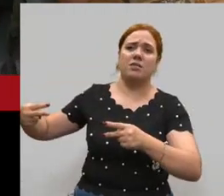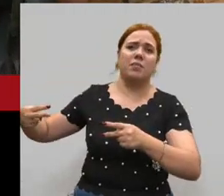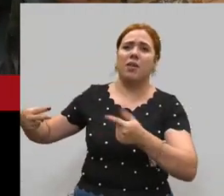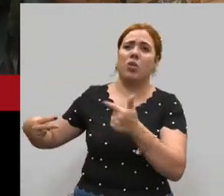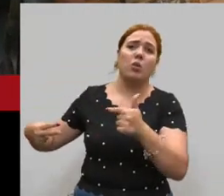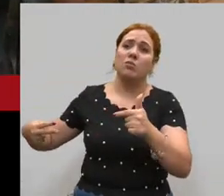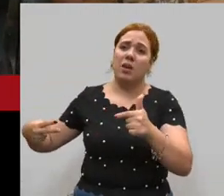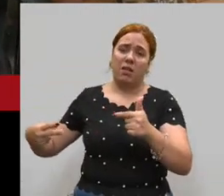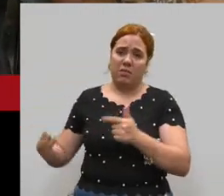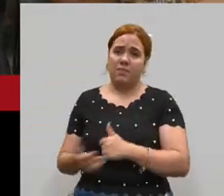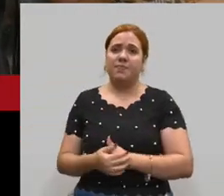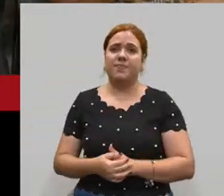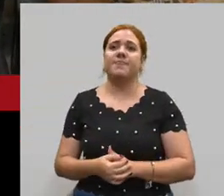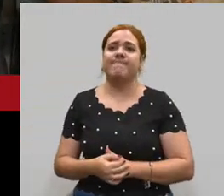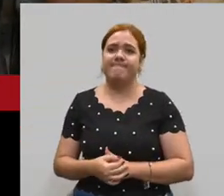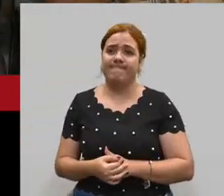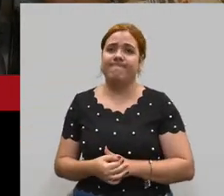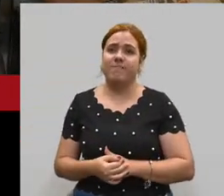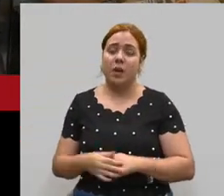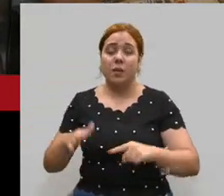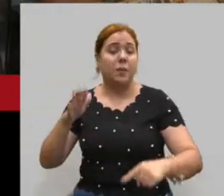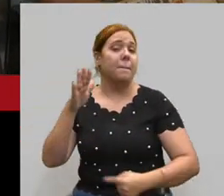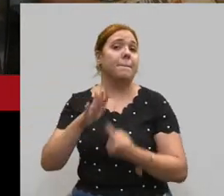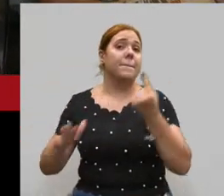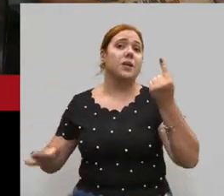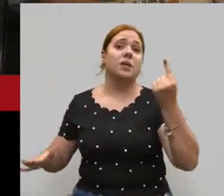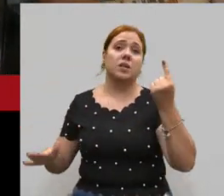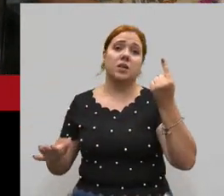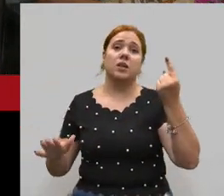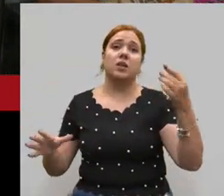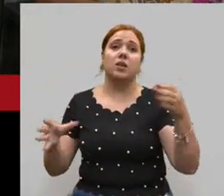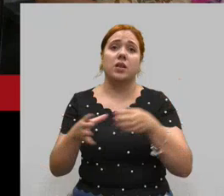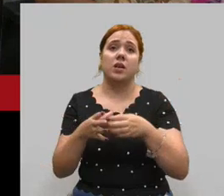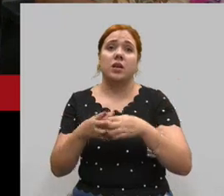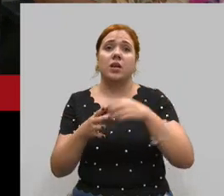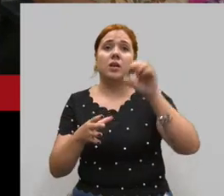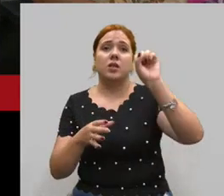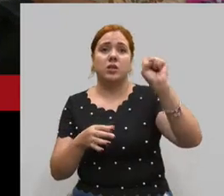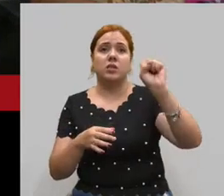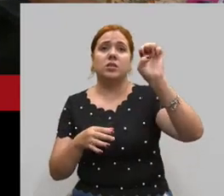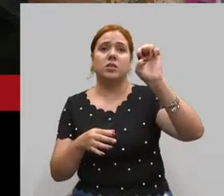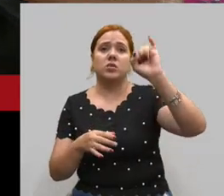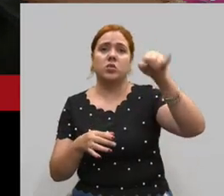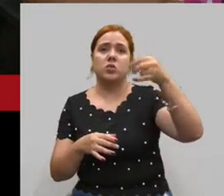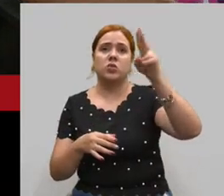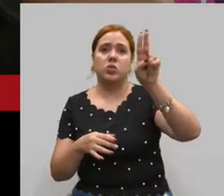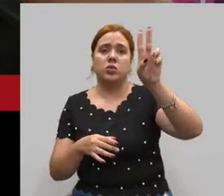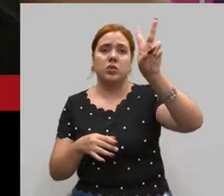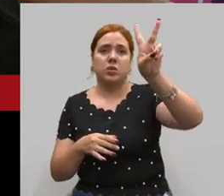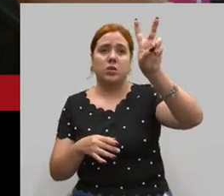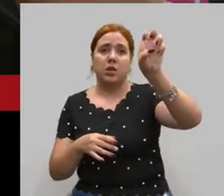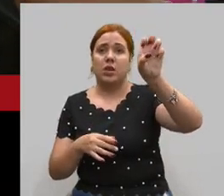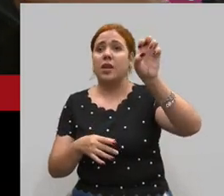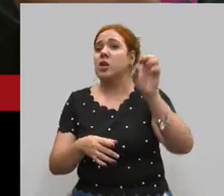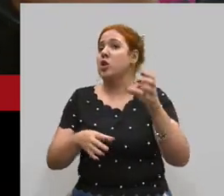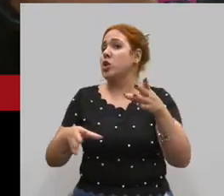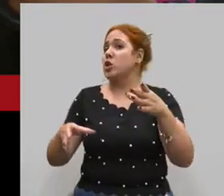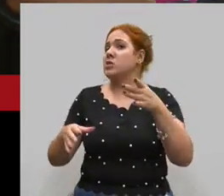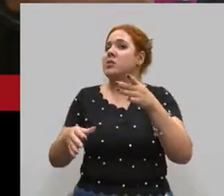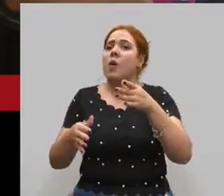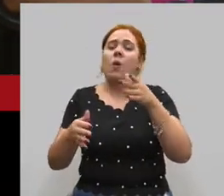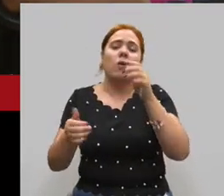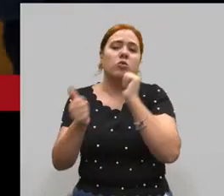Il Rocha é a primeira vez que o geves que são os jogos escolares de Vespasiano neste ano teve a categoria